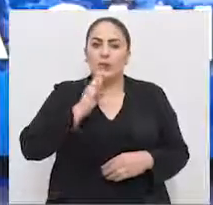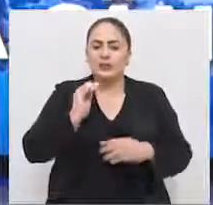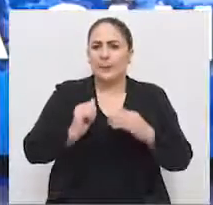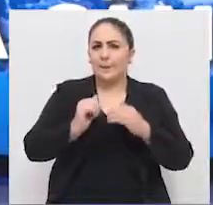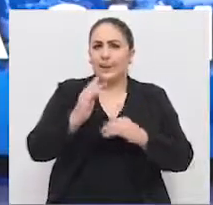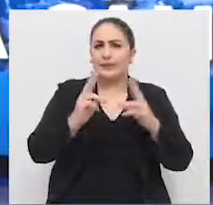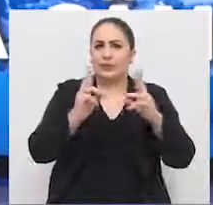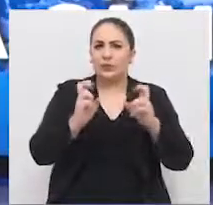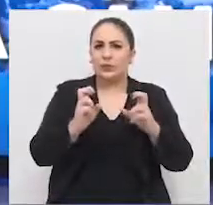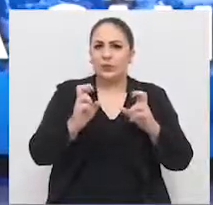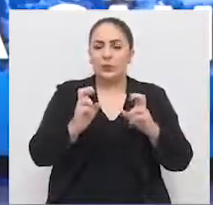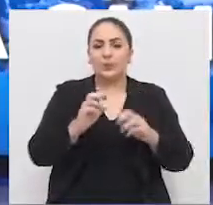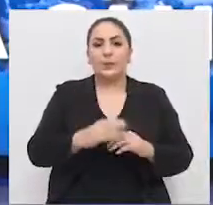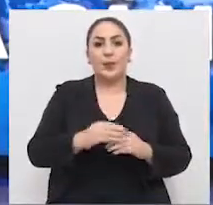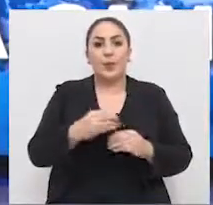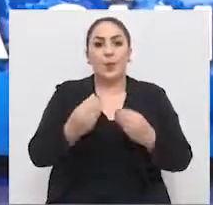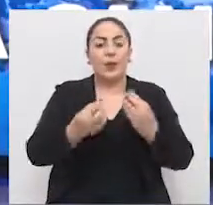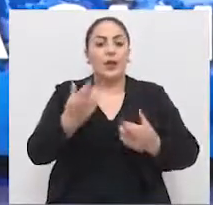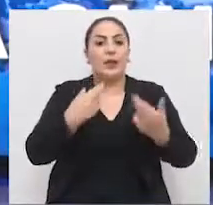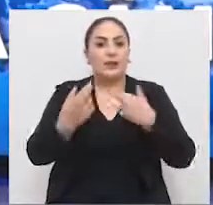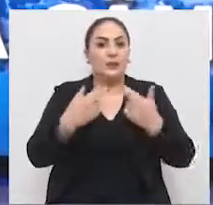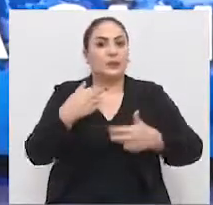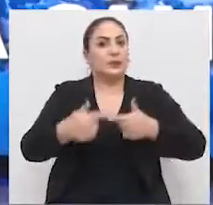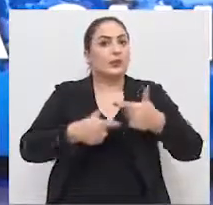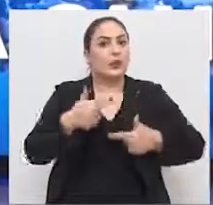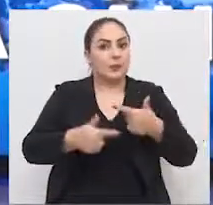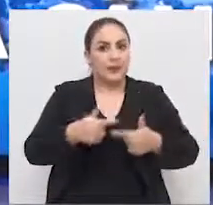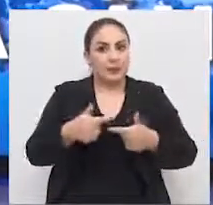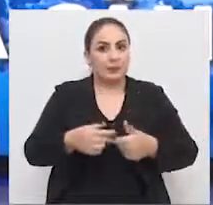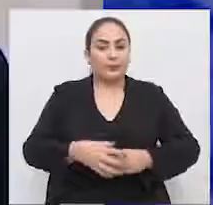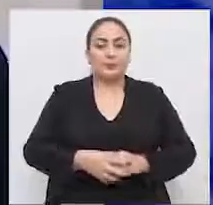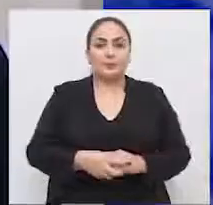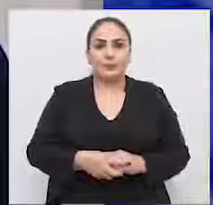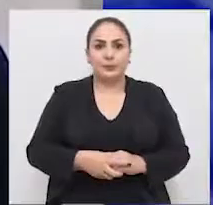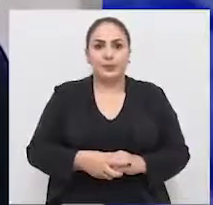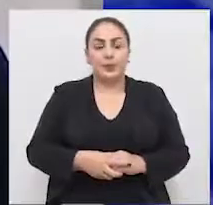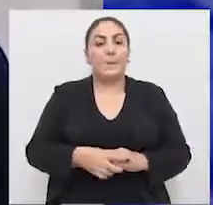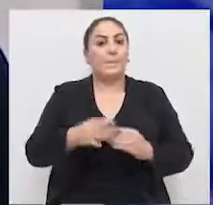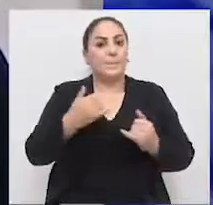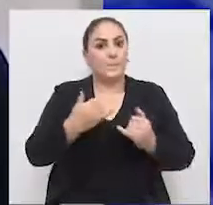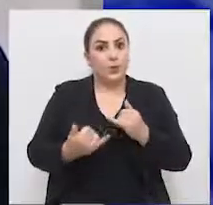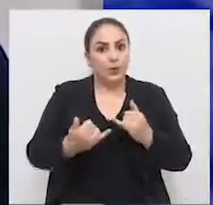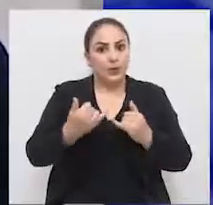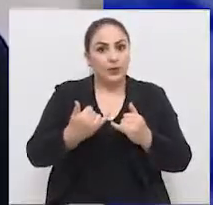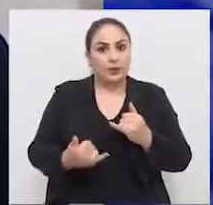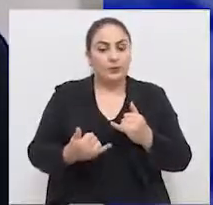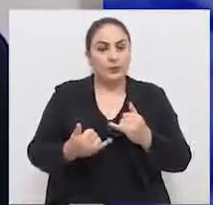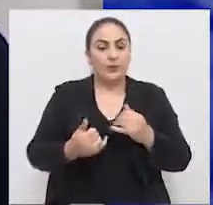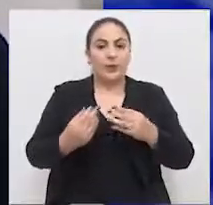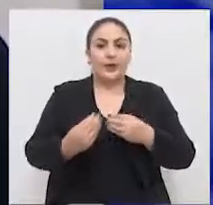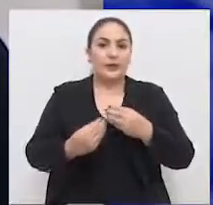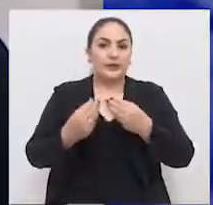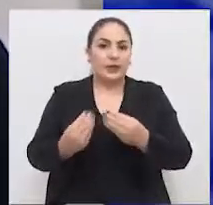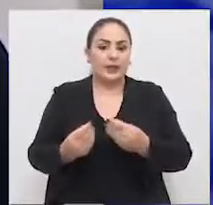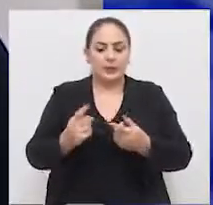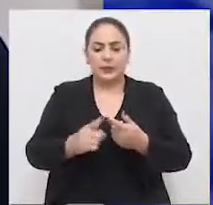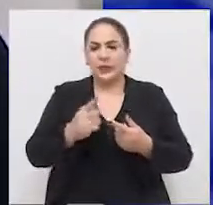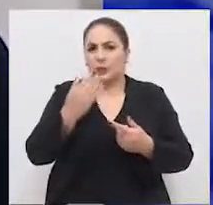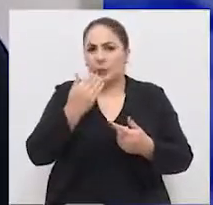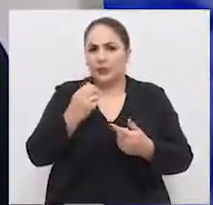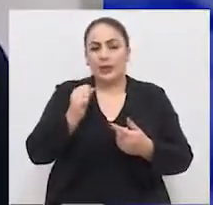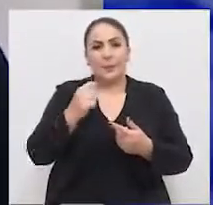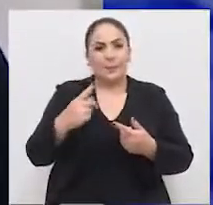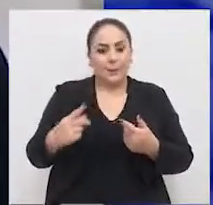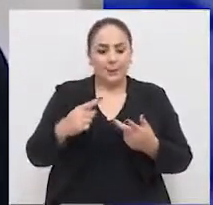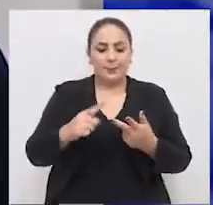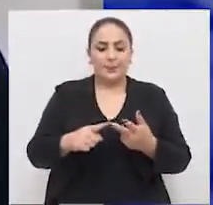Conheça mais sobre a plataformização das relações de trabalho. Por exemplo, a entrega de comidas